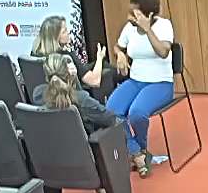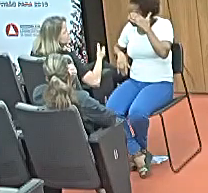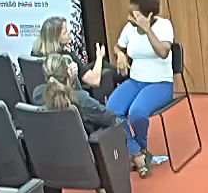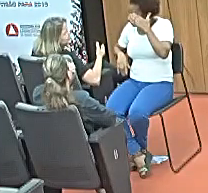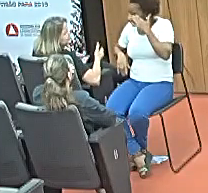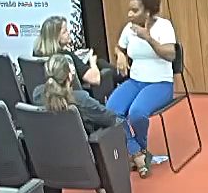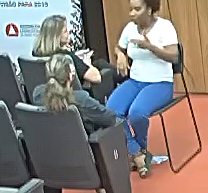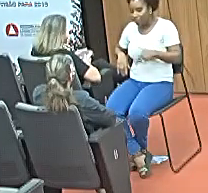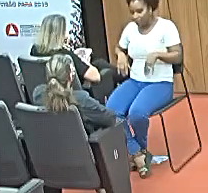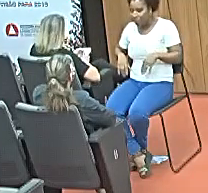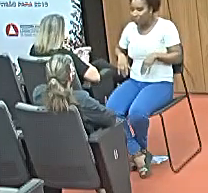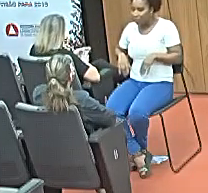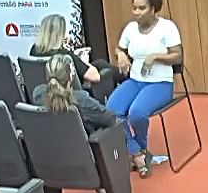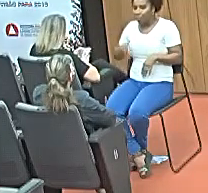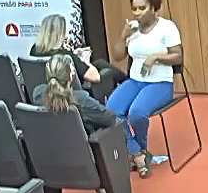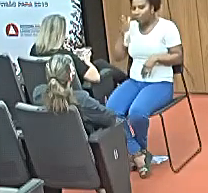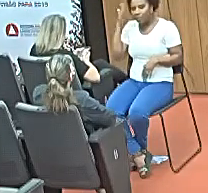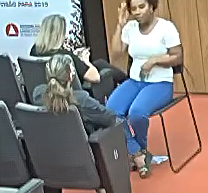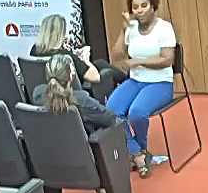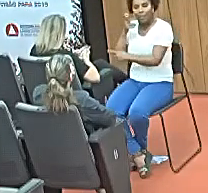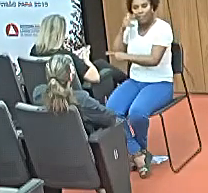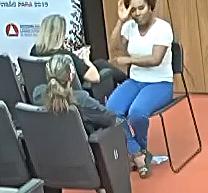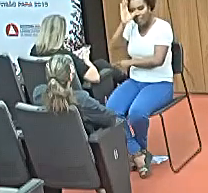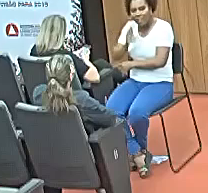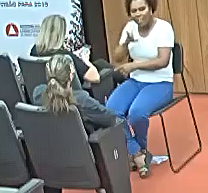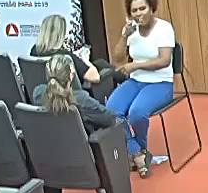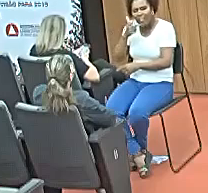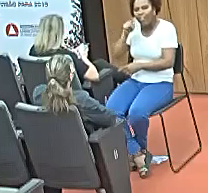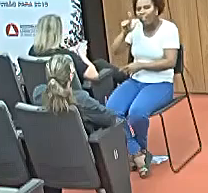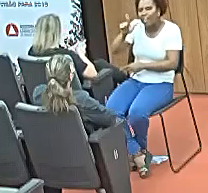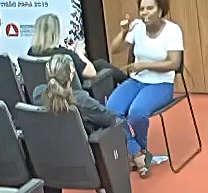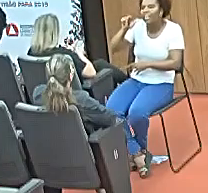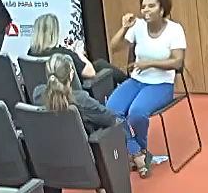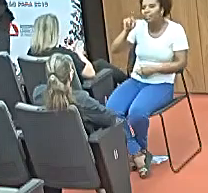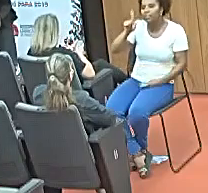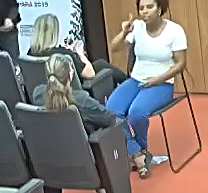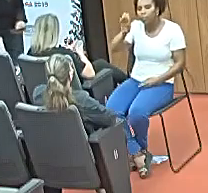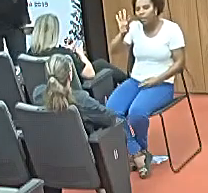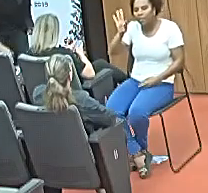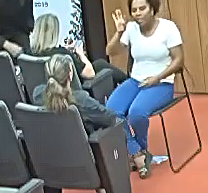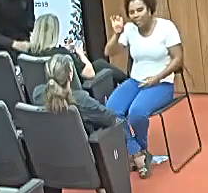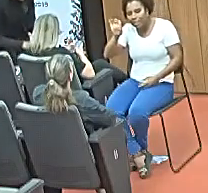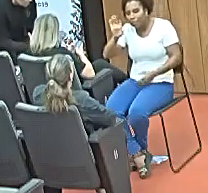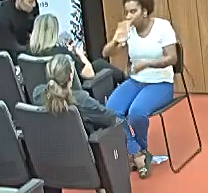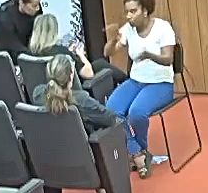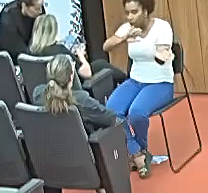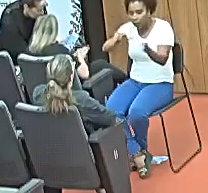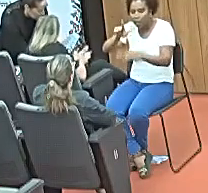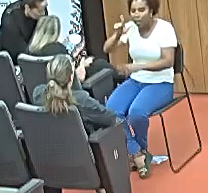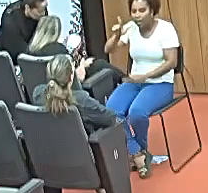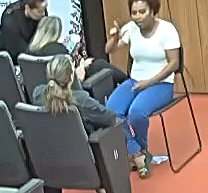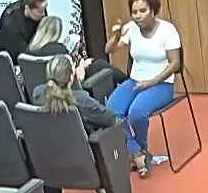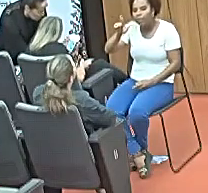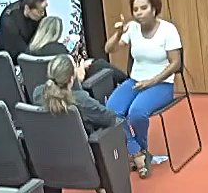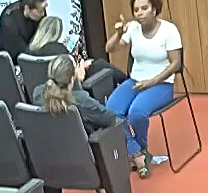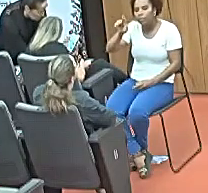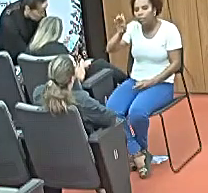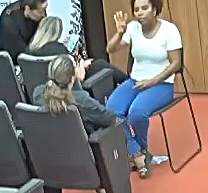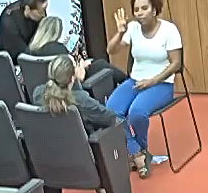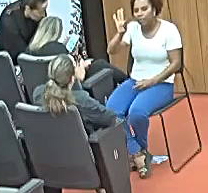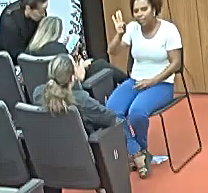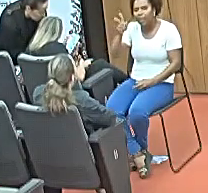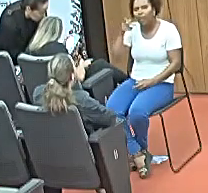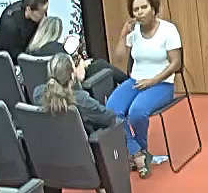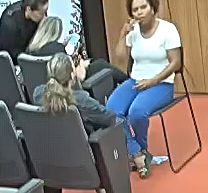chamaremos aqui o ano que vem e que vocês possam é tá